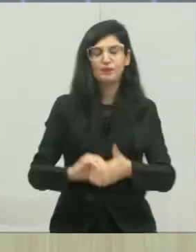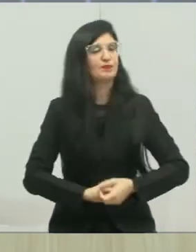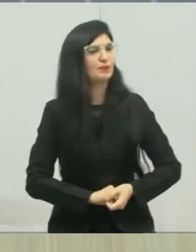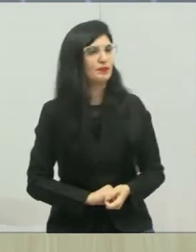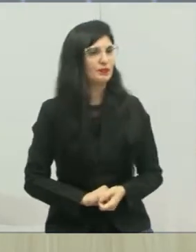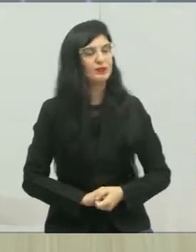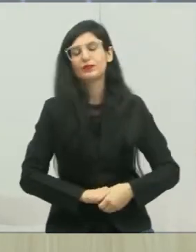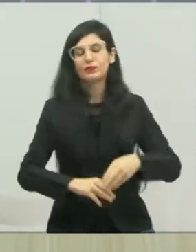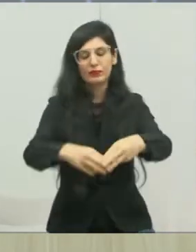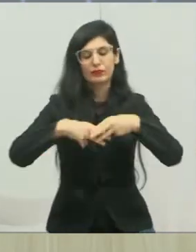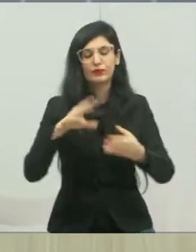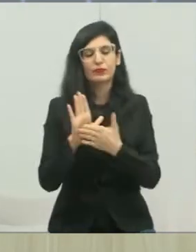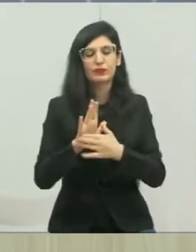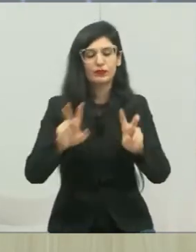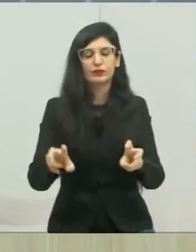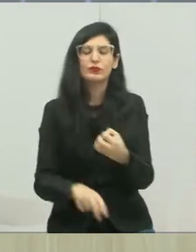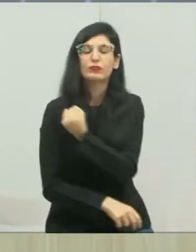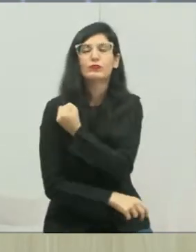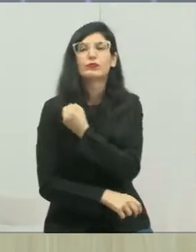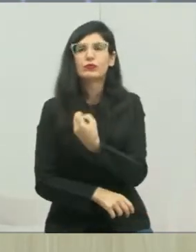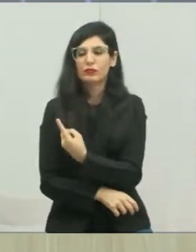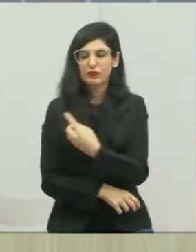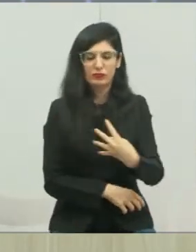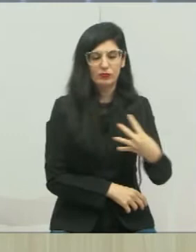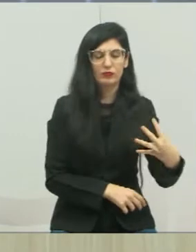Moção número 144.